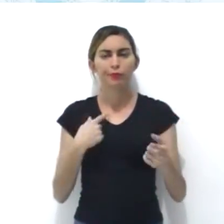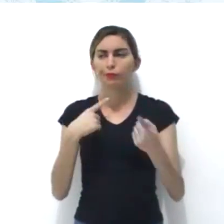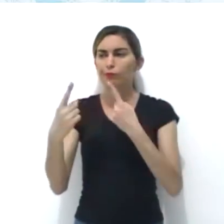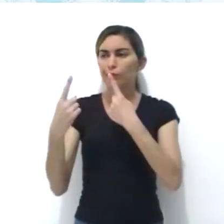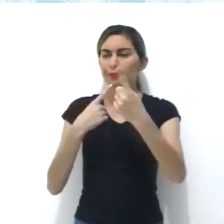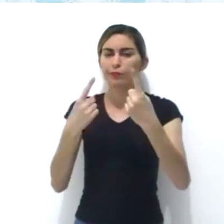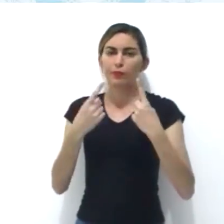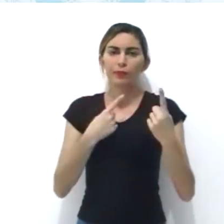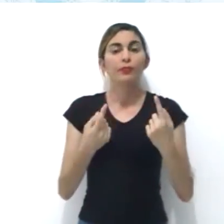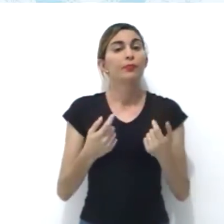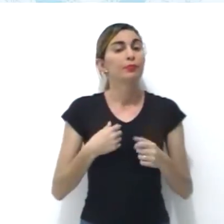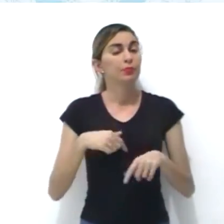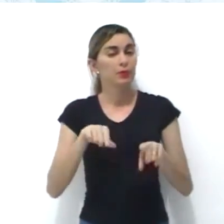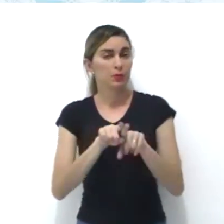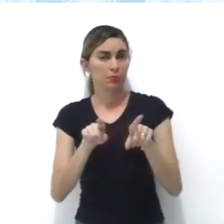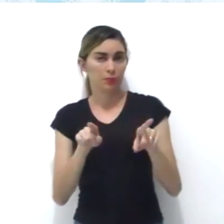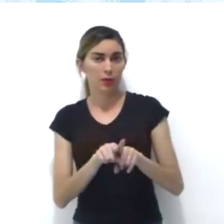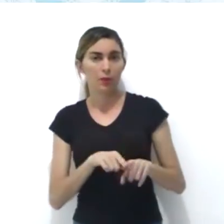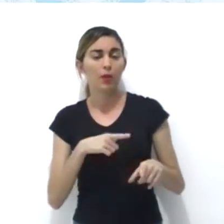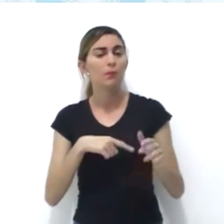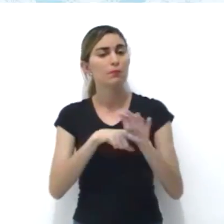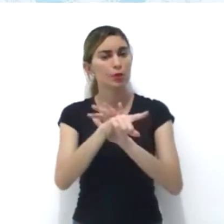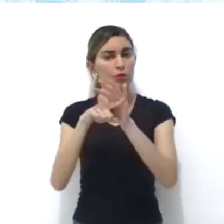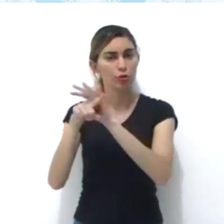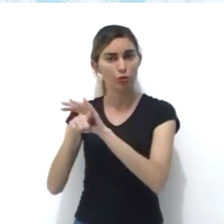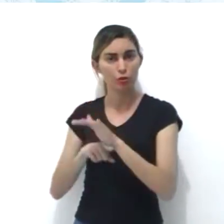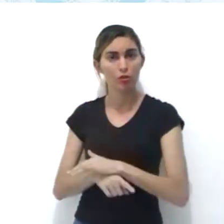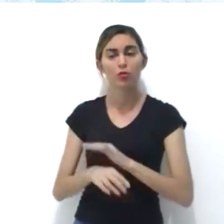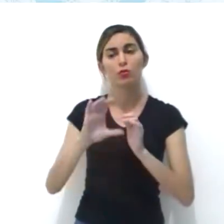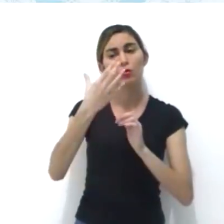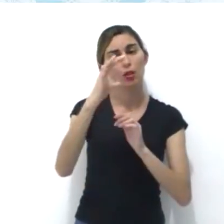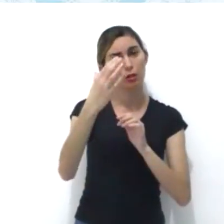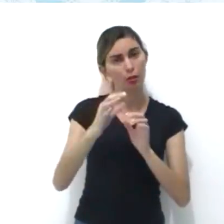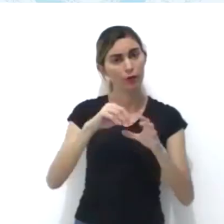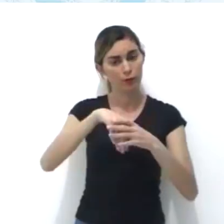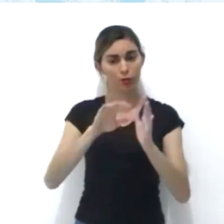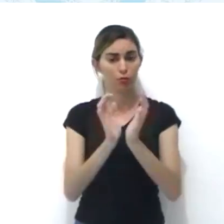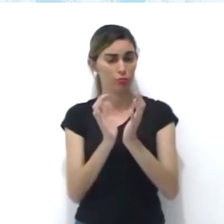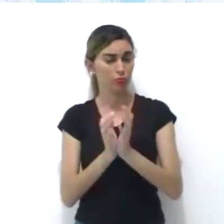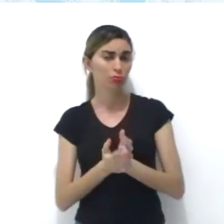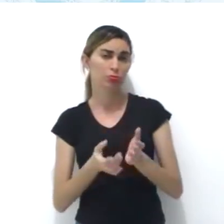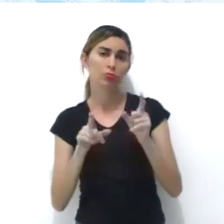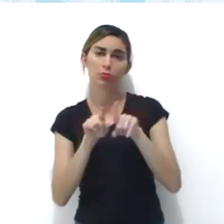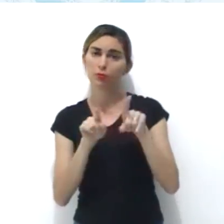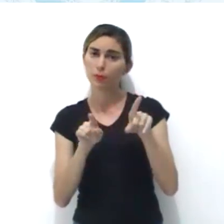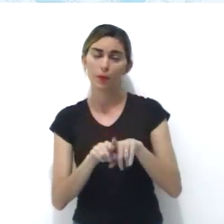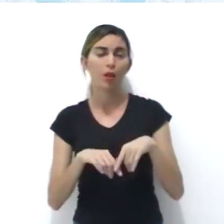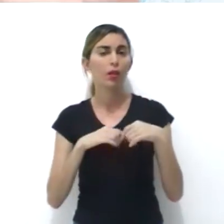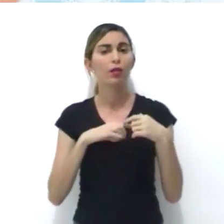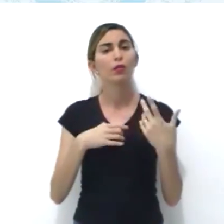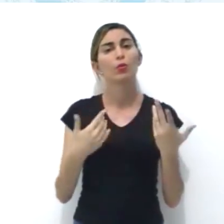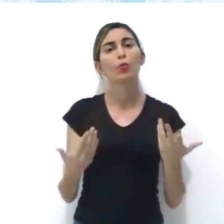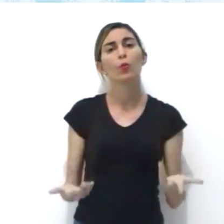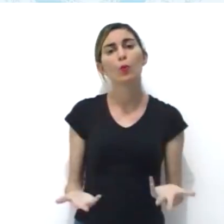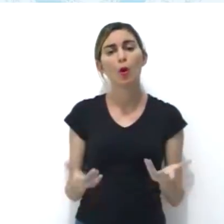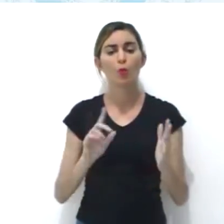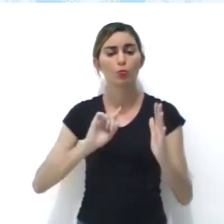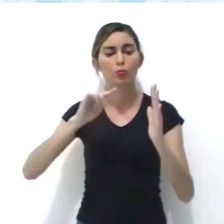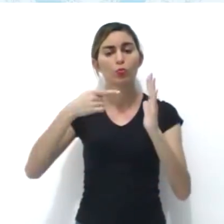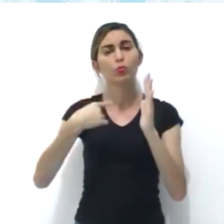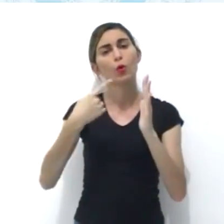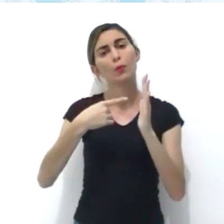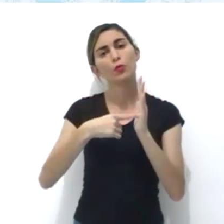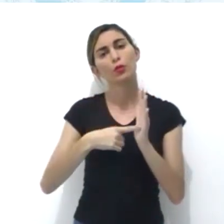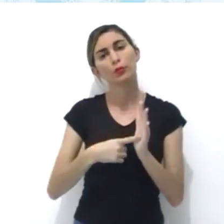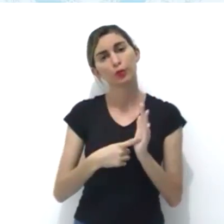ampliar as discussões e por sim também fazer pesquisas científicas ali no clube. Mas, enfim, quais